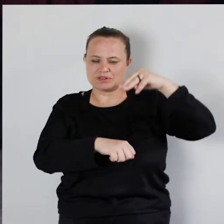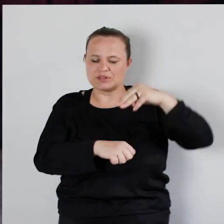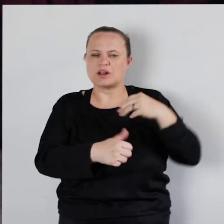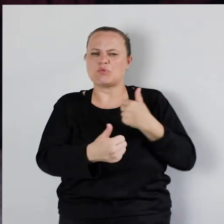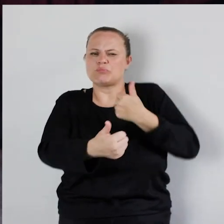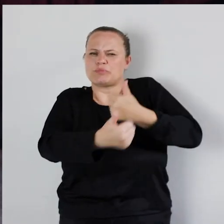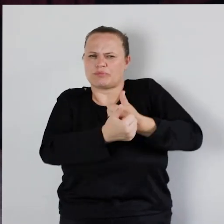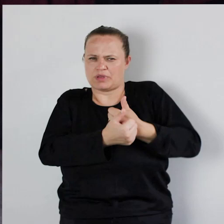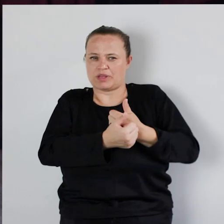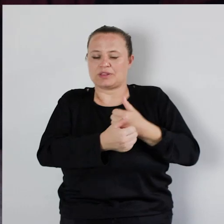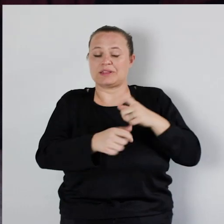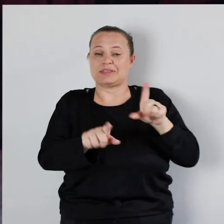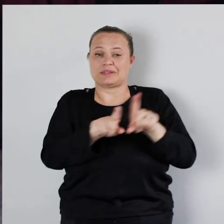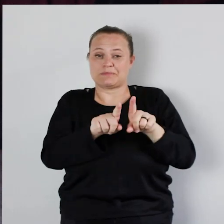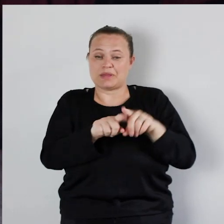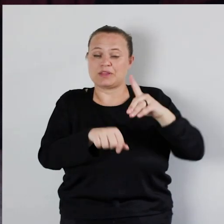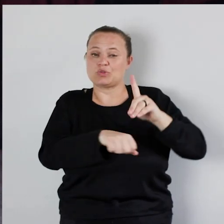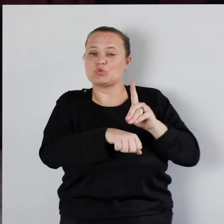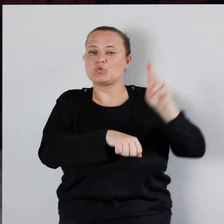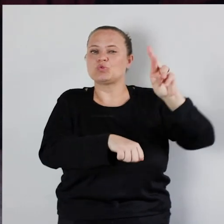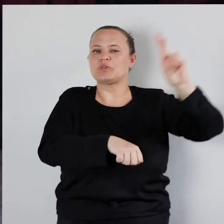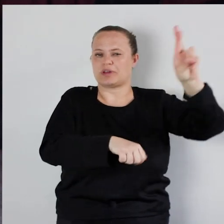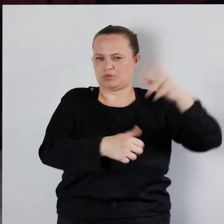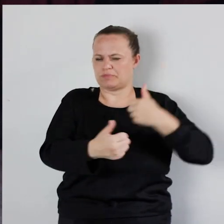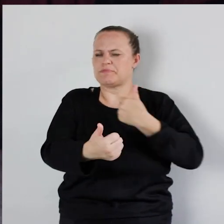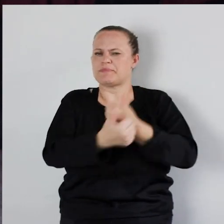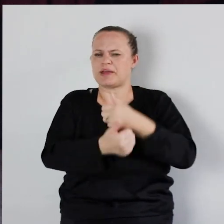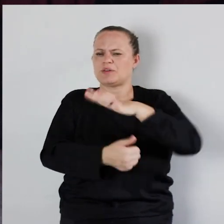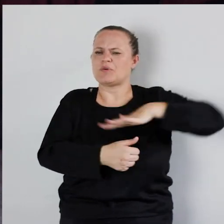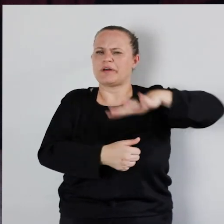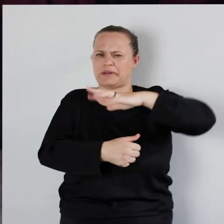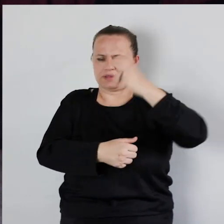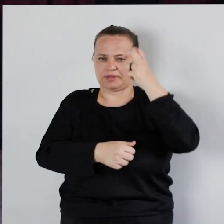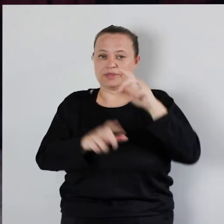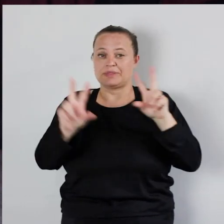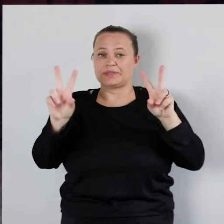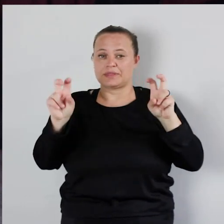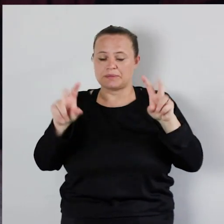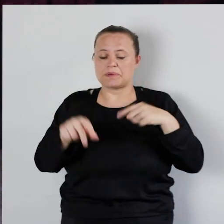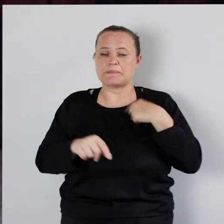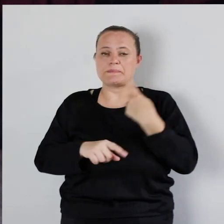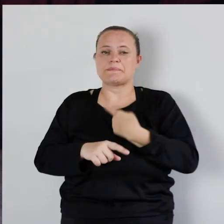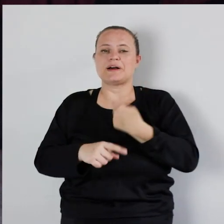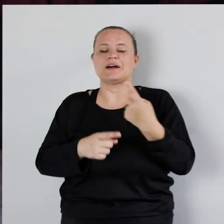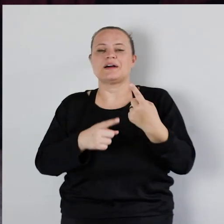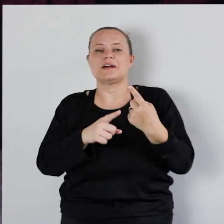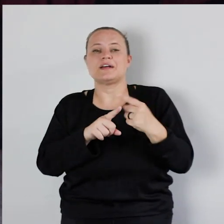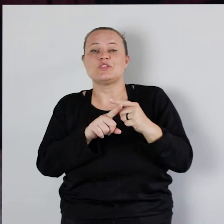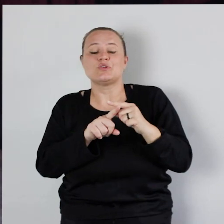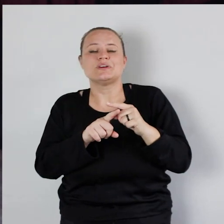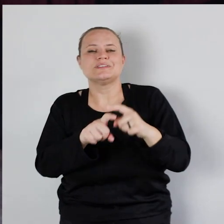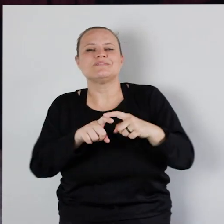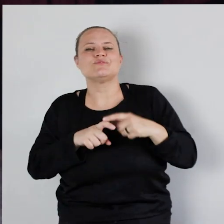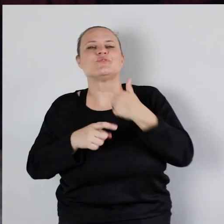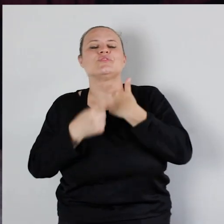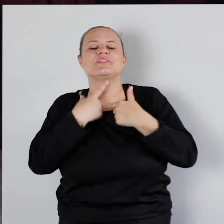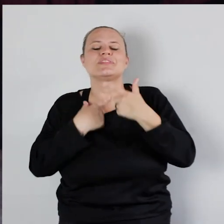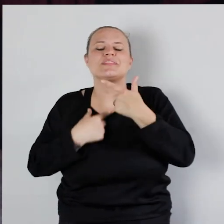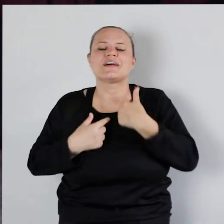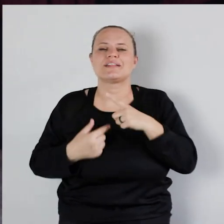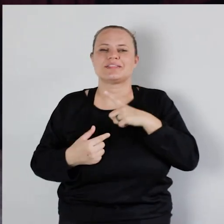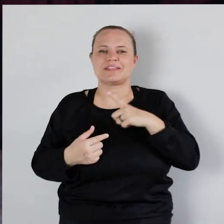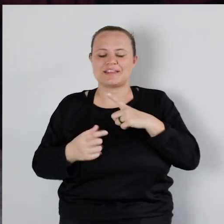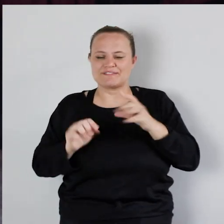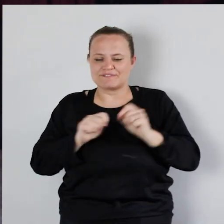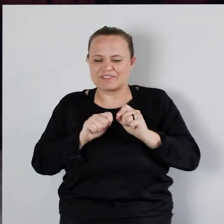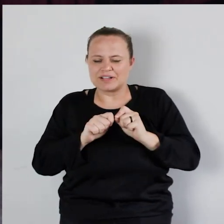uma formação muito próxima do mestrado, embora doutorados em lugares diferentes, a necessidade e o desejo